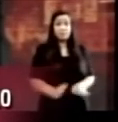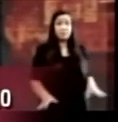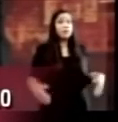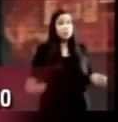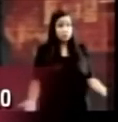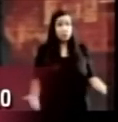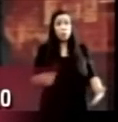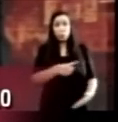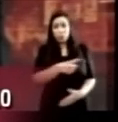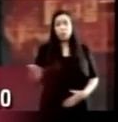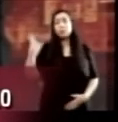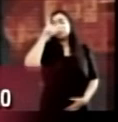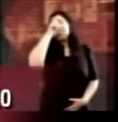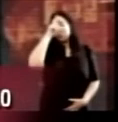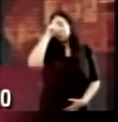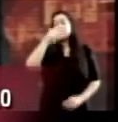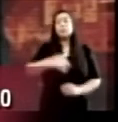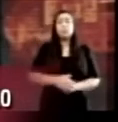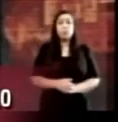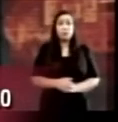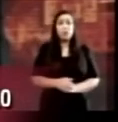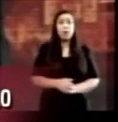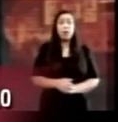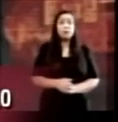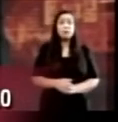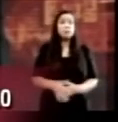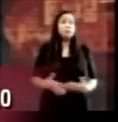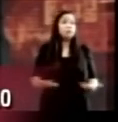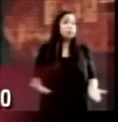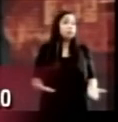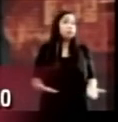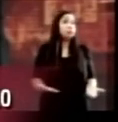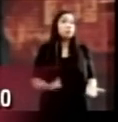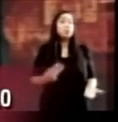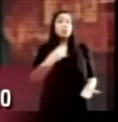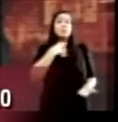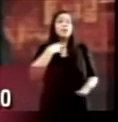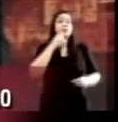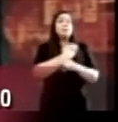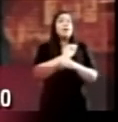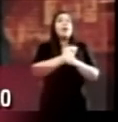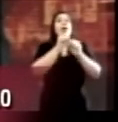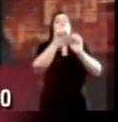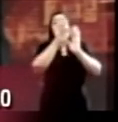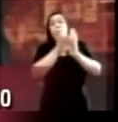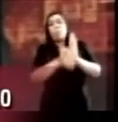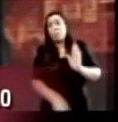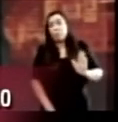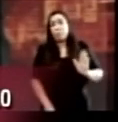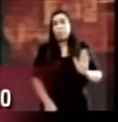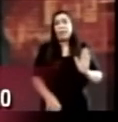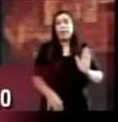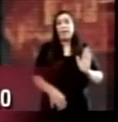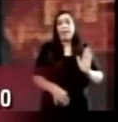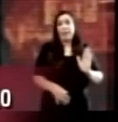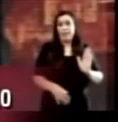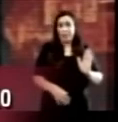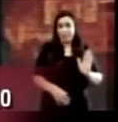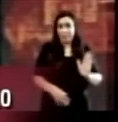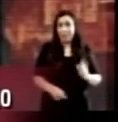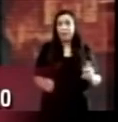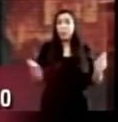Então, esses hospitais de referência, não esperem uma queda assustadora deles, como